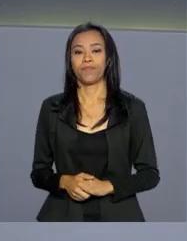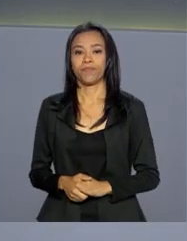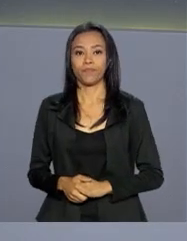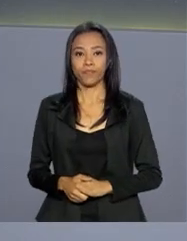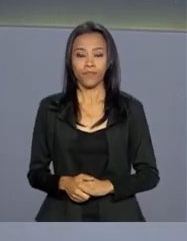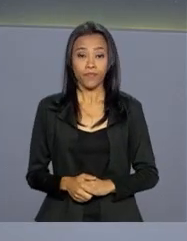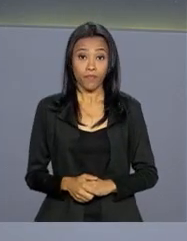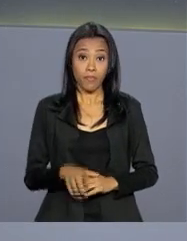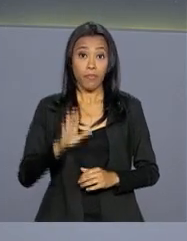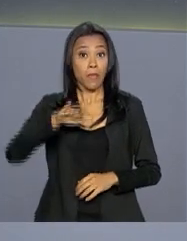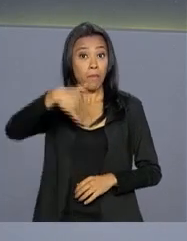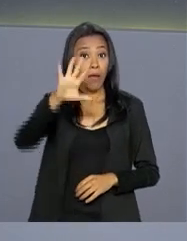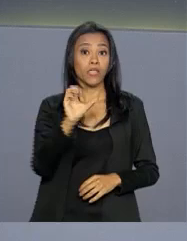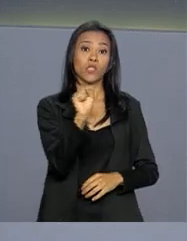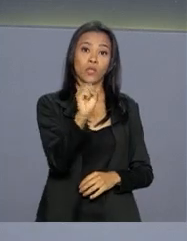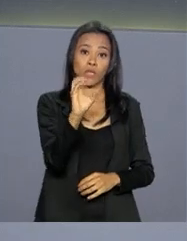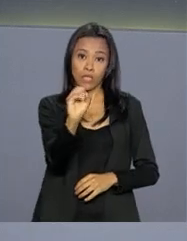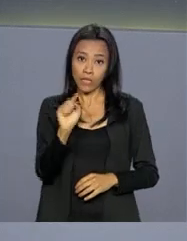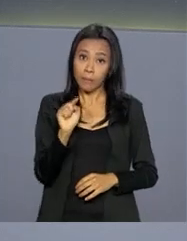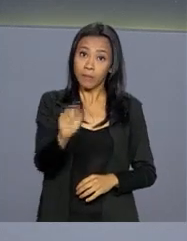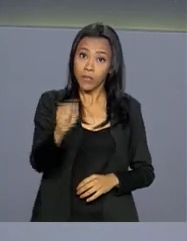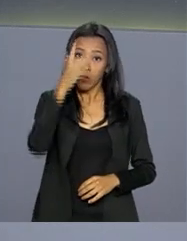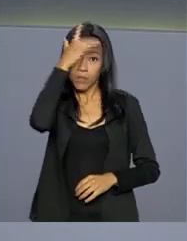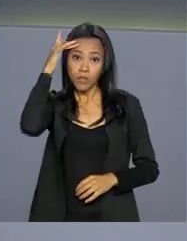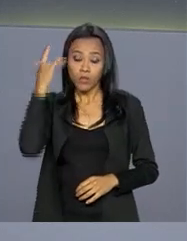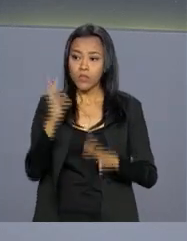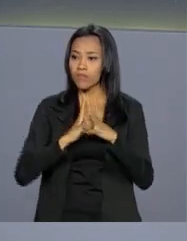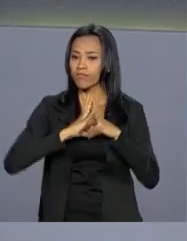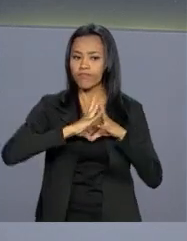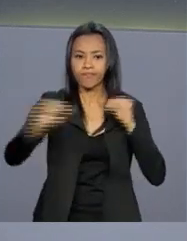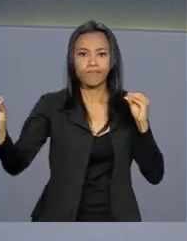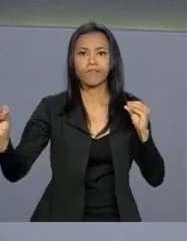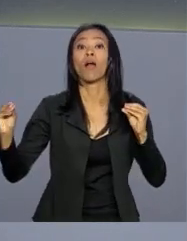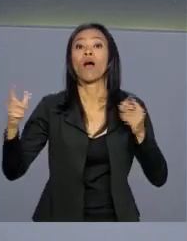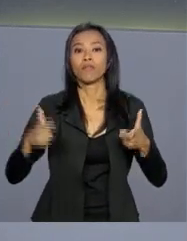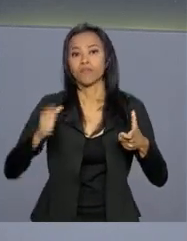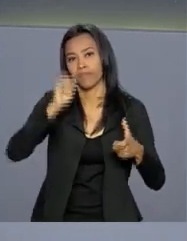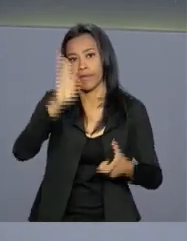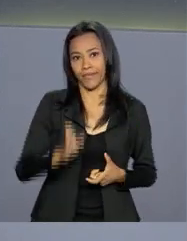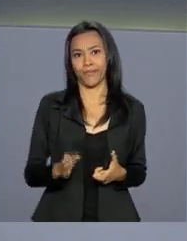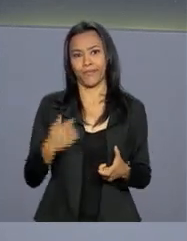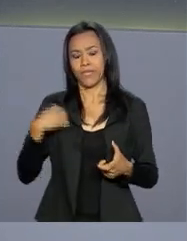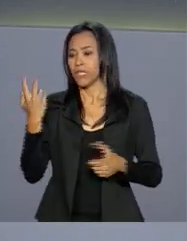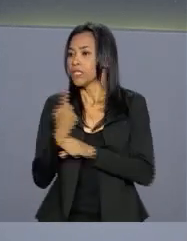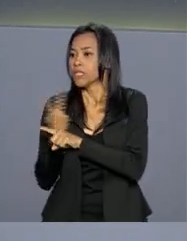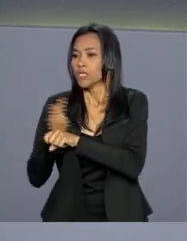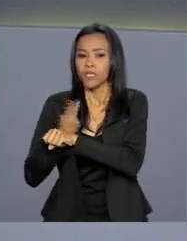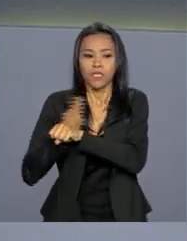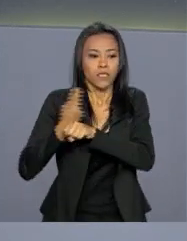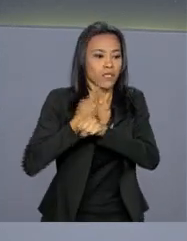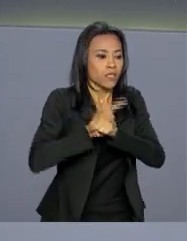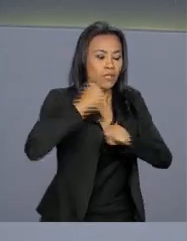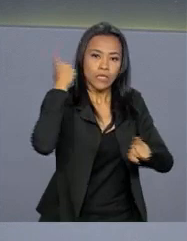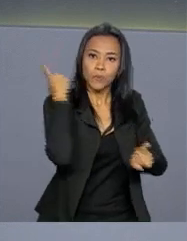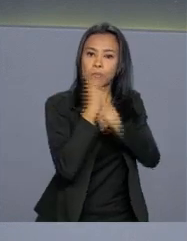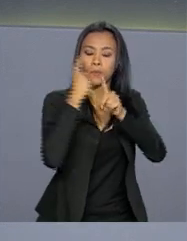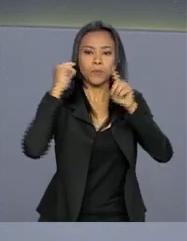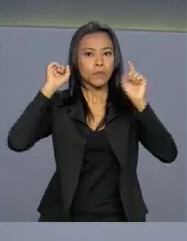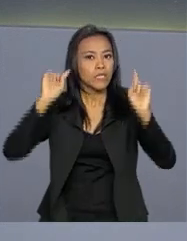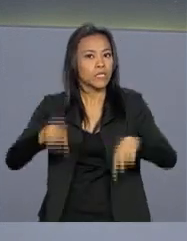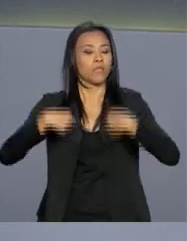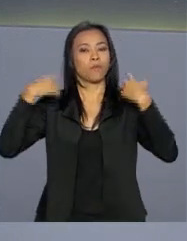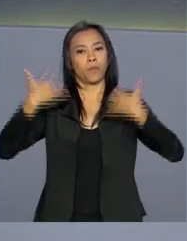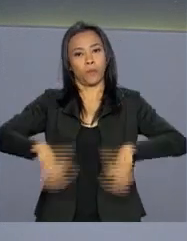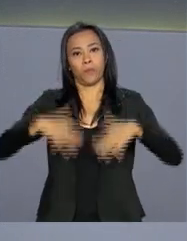mais de 80 mil pessoas estão desaparecidas no brasil encontrá las é um desafio que depende de muita informação